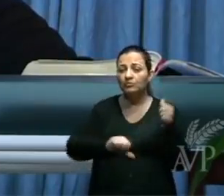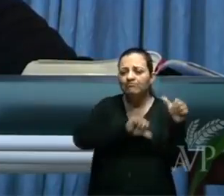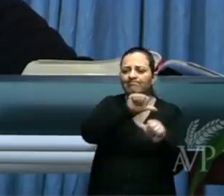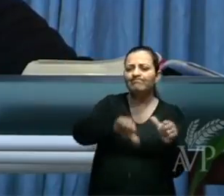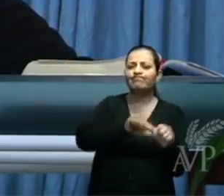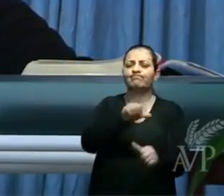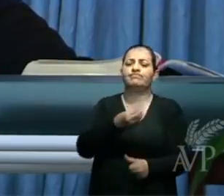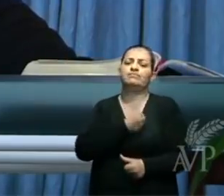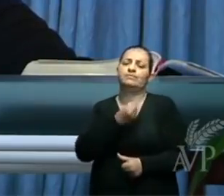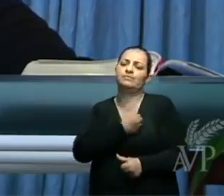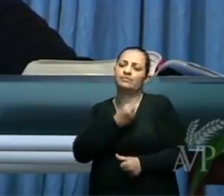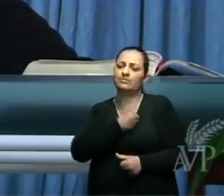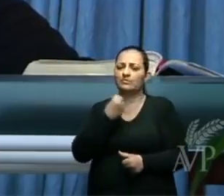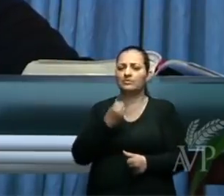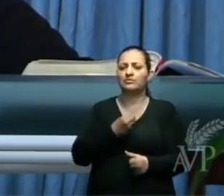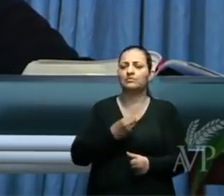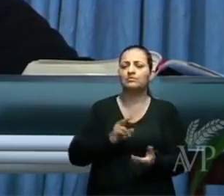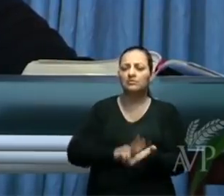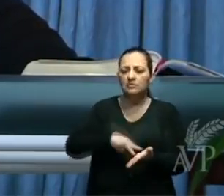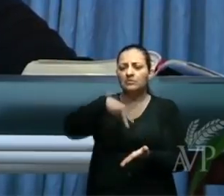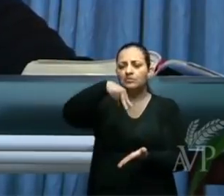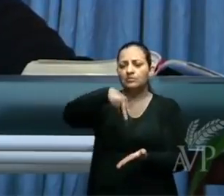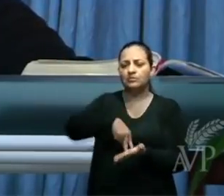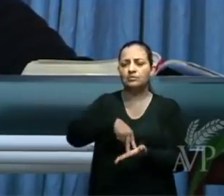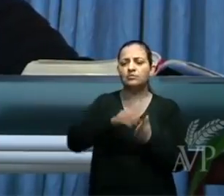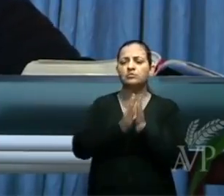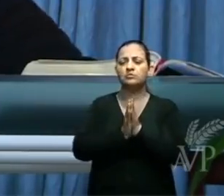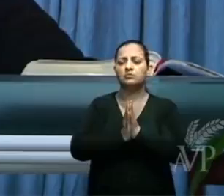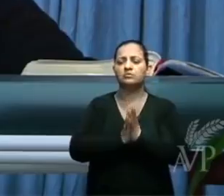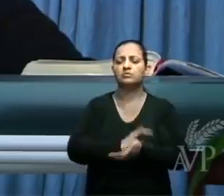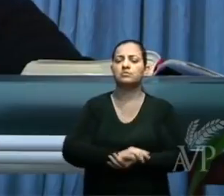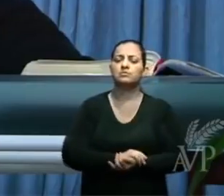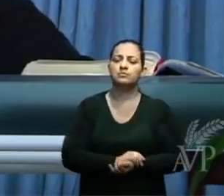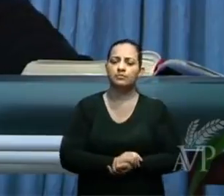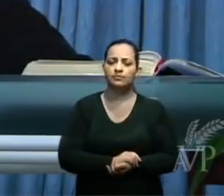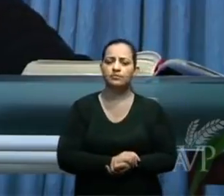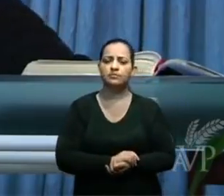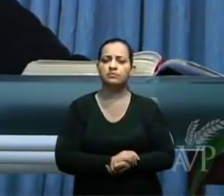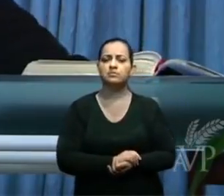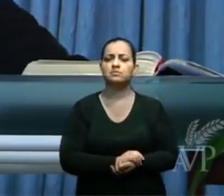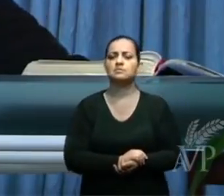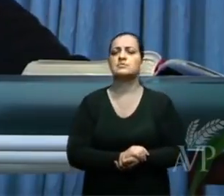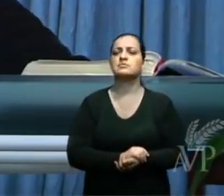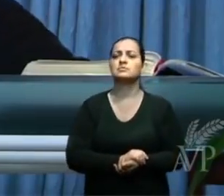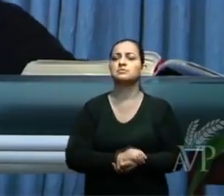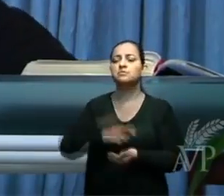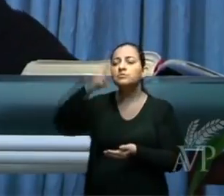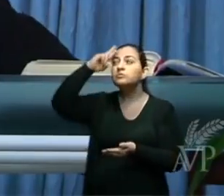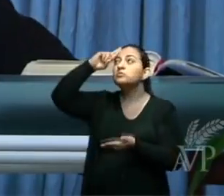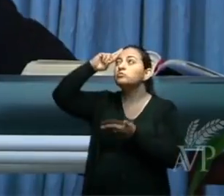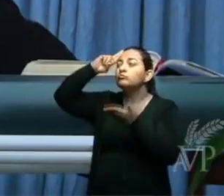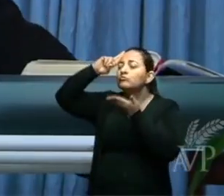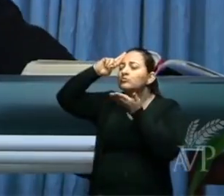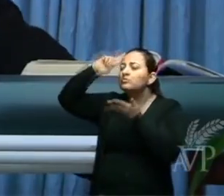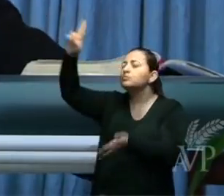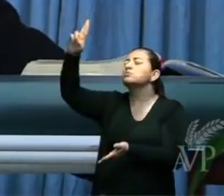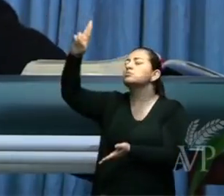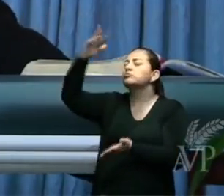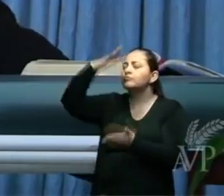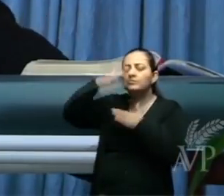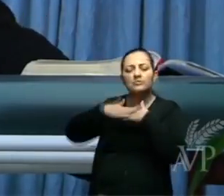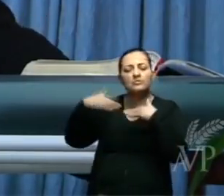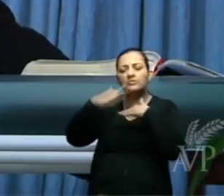na sua vida ficamos de pé por favor senhor nosso deus